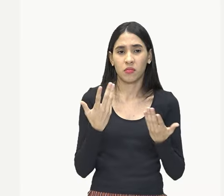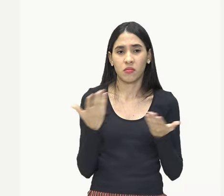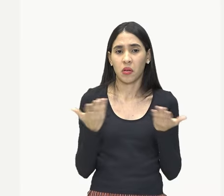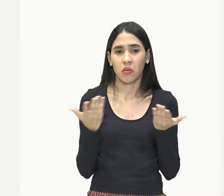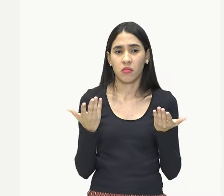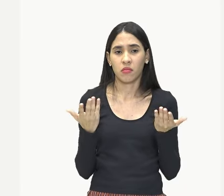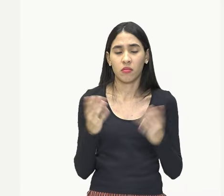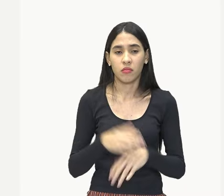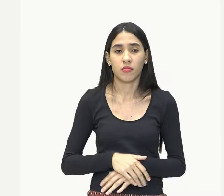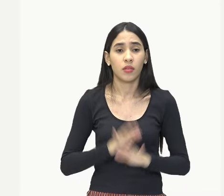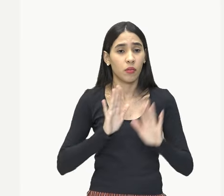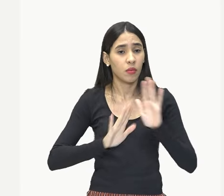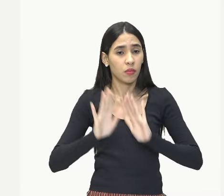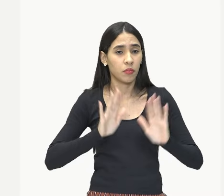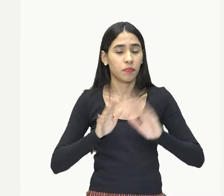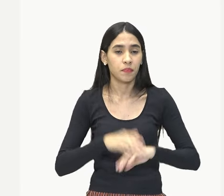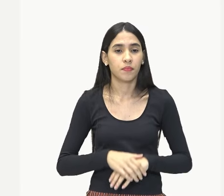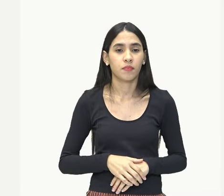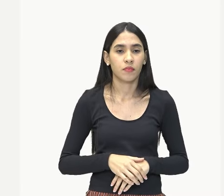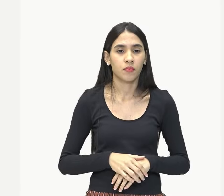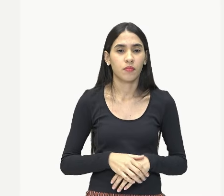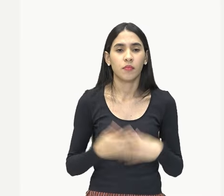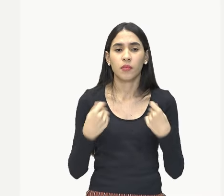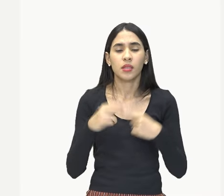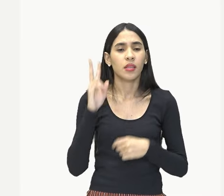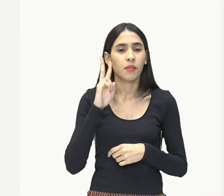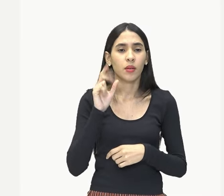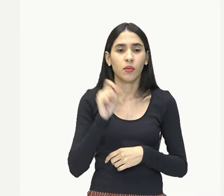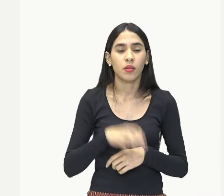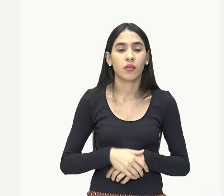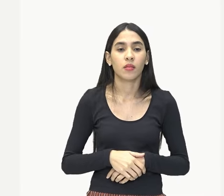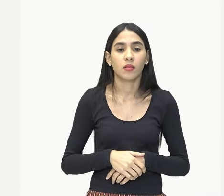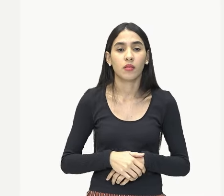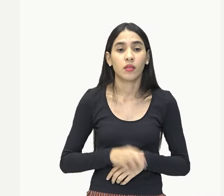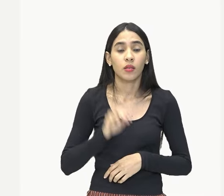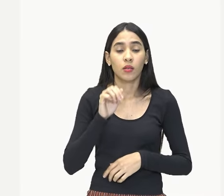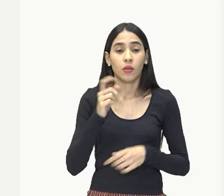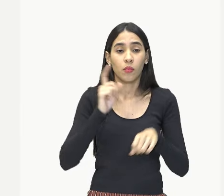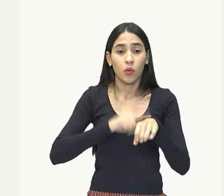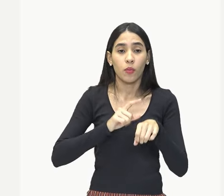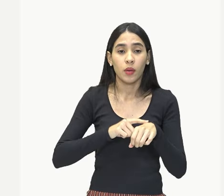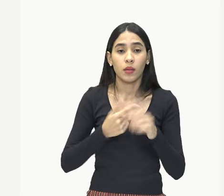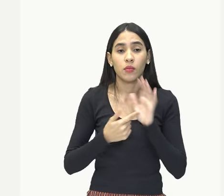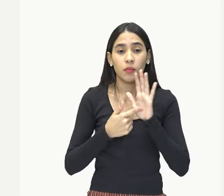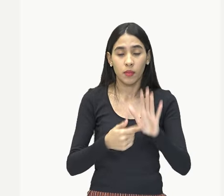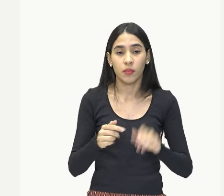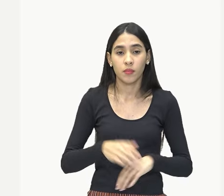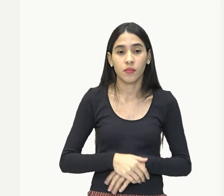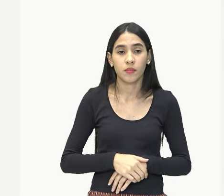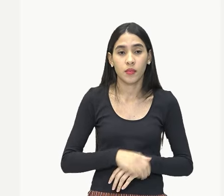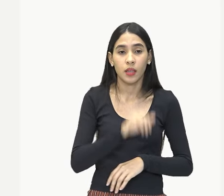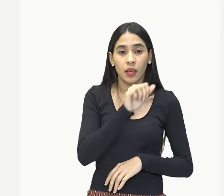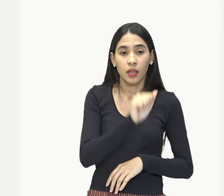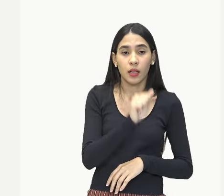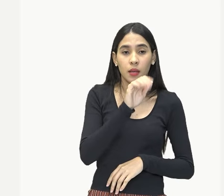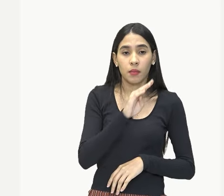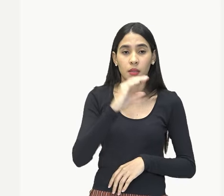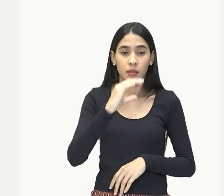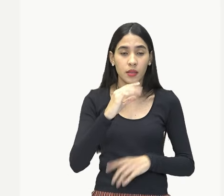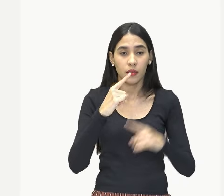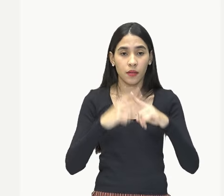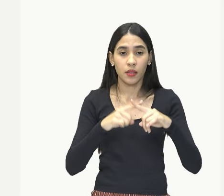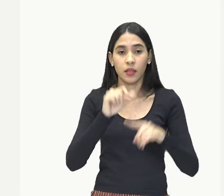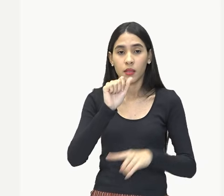Então, vamos por parte. O que a gente tem que lembrar? Quando aparecem aqui somente as letras que nós chamamos